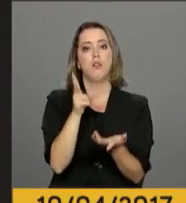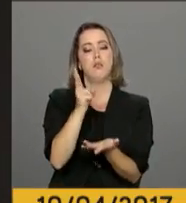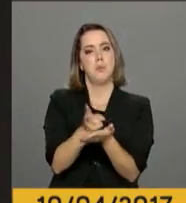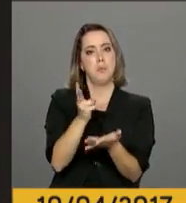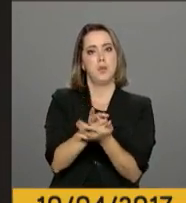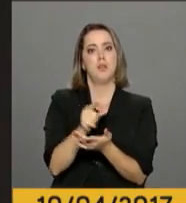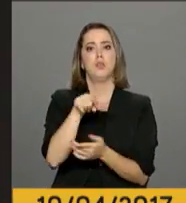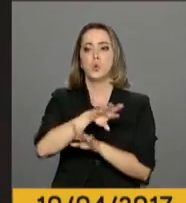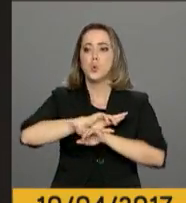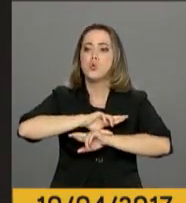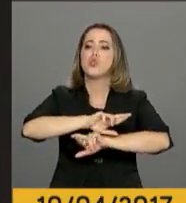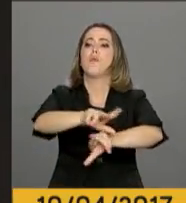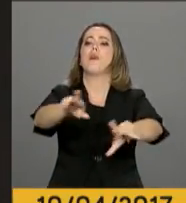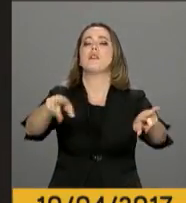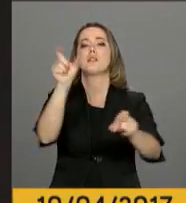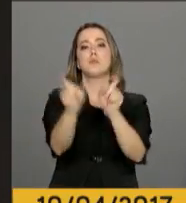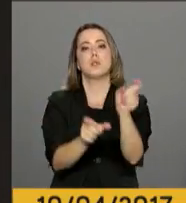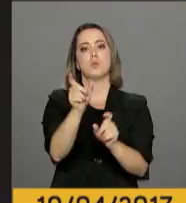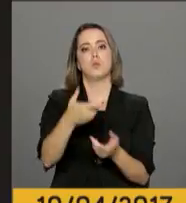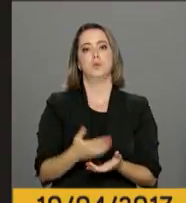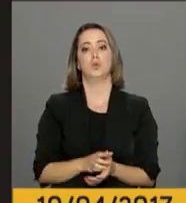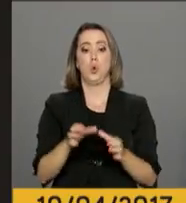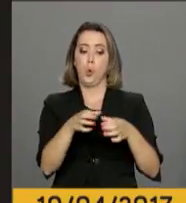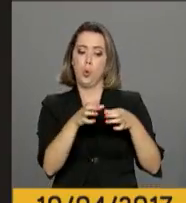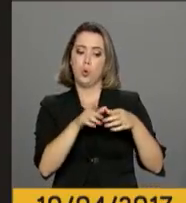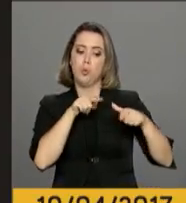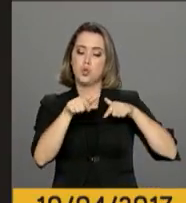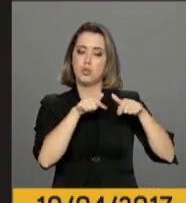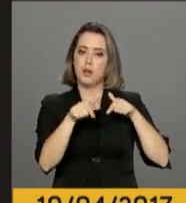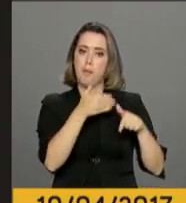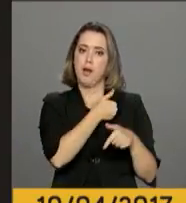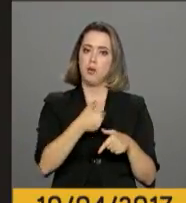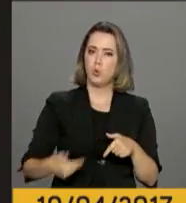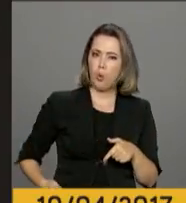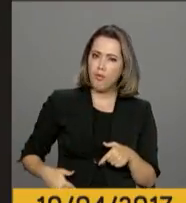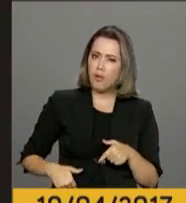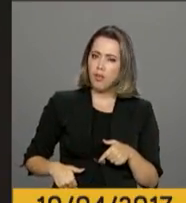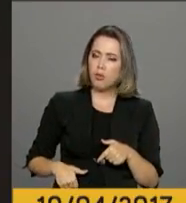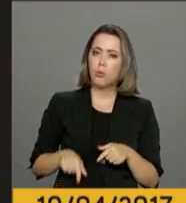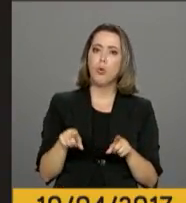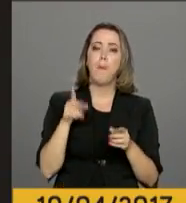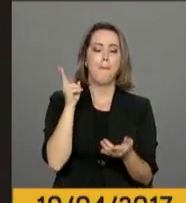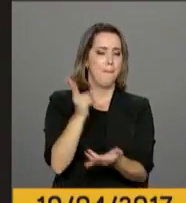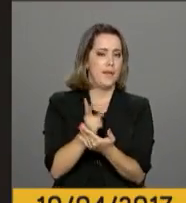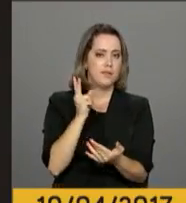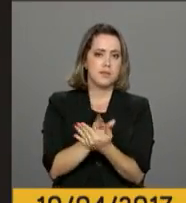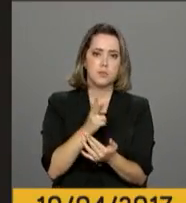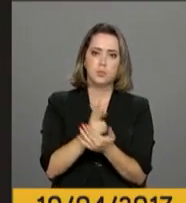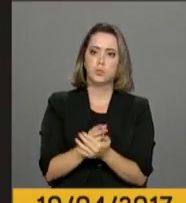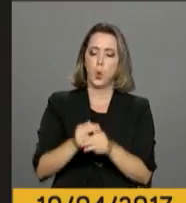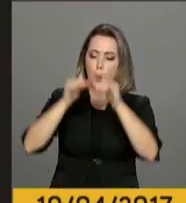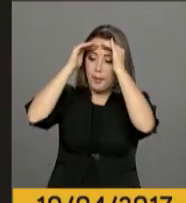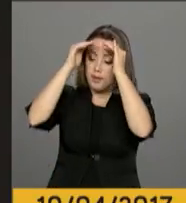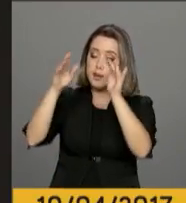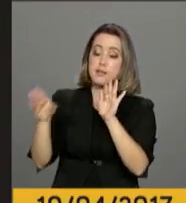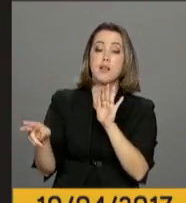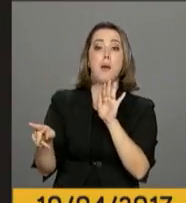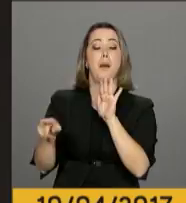da Previdência Geral. Os servidores públicos se aposentarão como se aposentam os servidores da